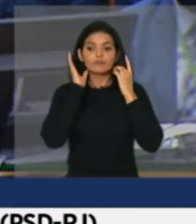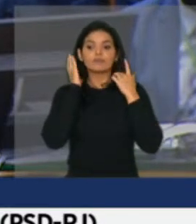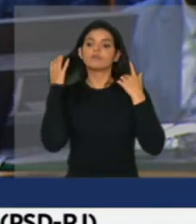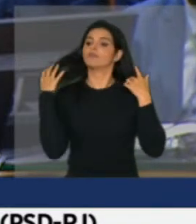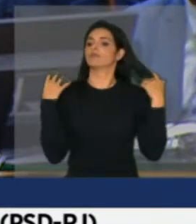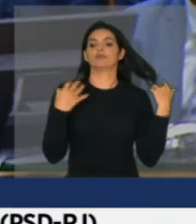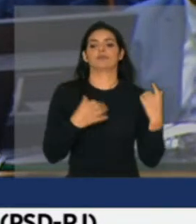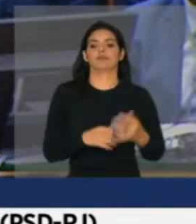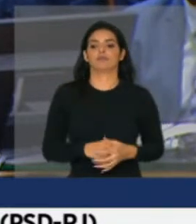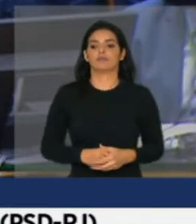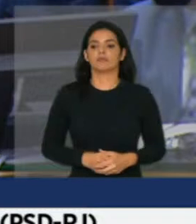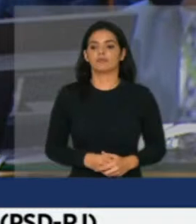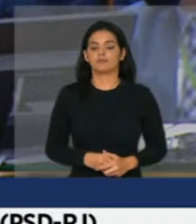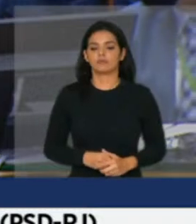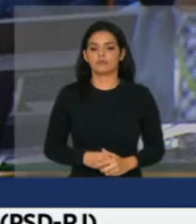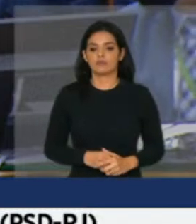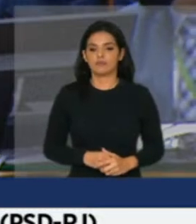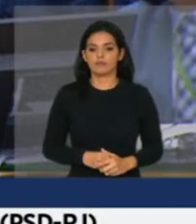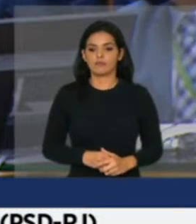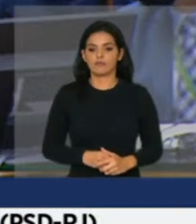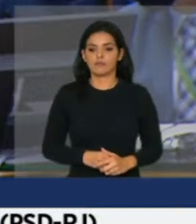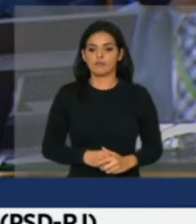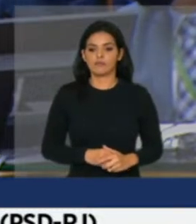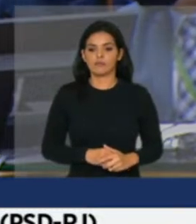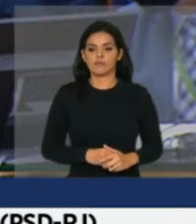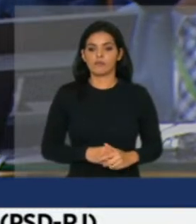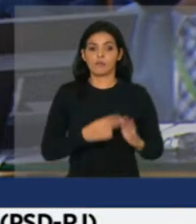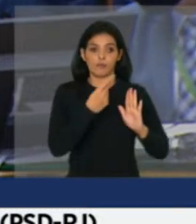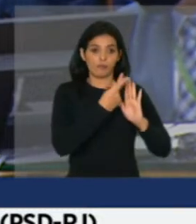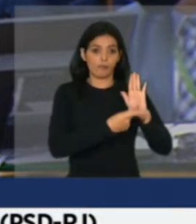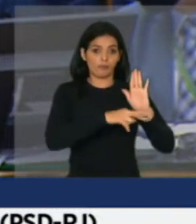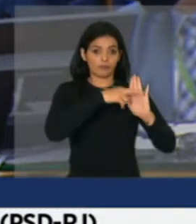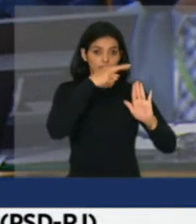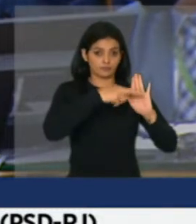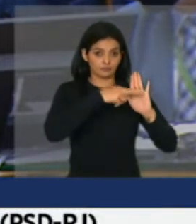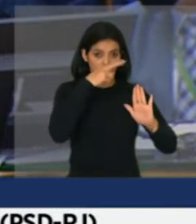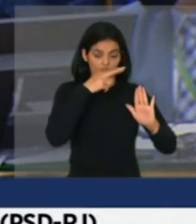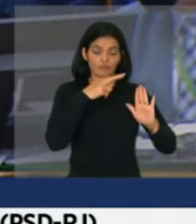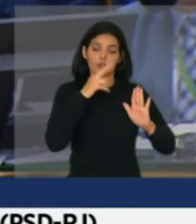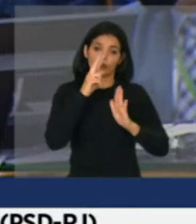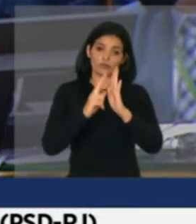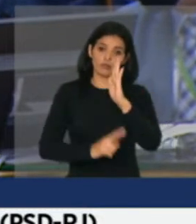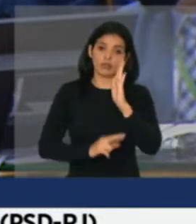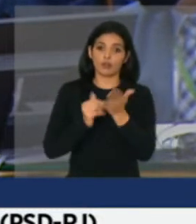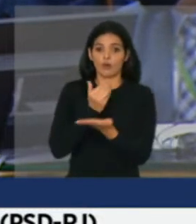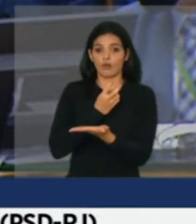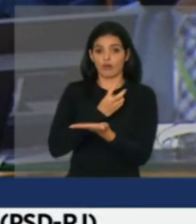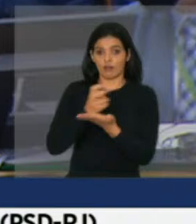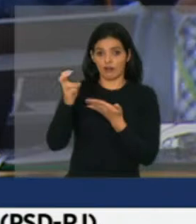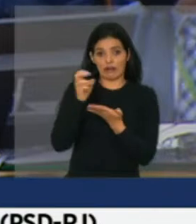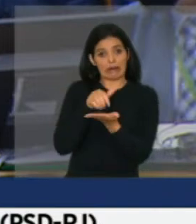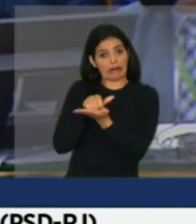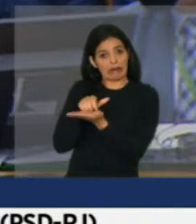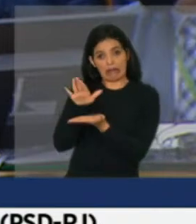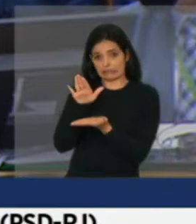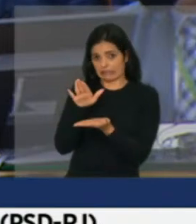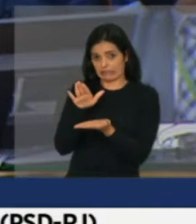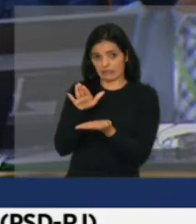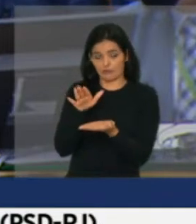na avaliação dos parlamentares é o projeto de resolução com o parecer pela cassação. Então,